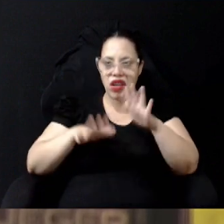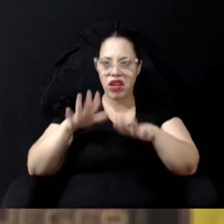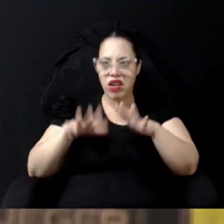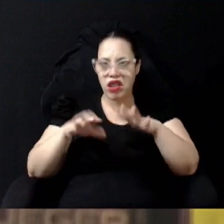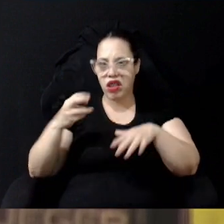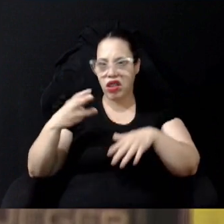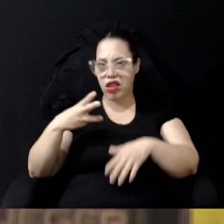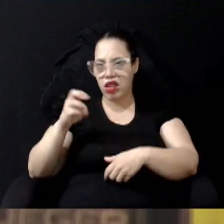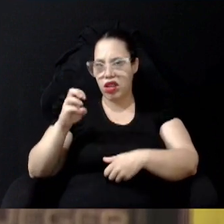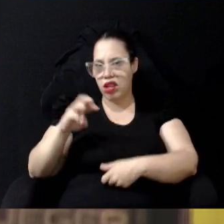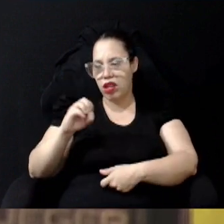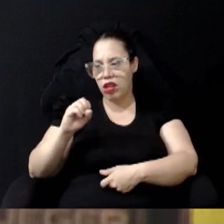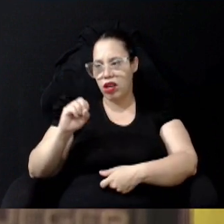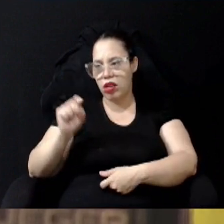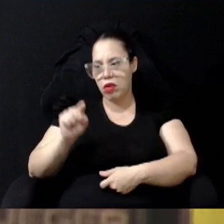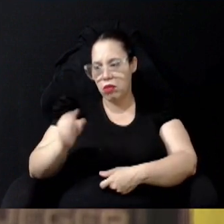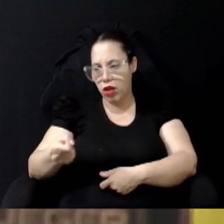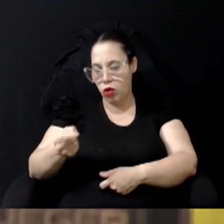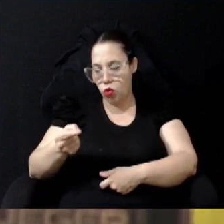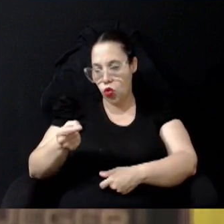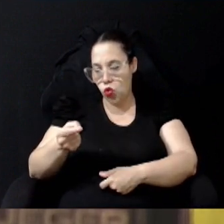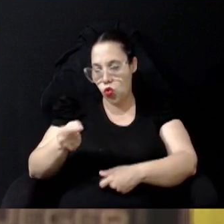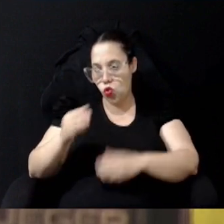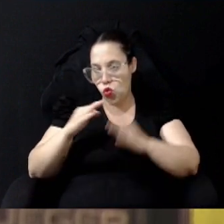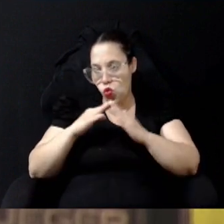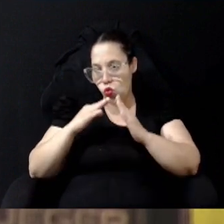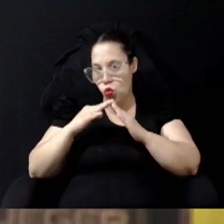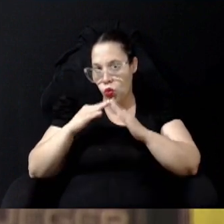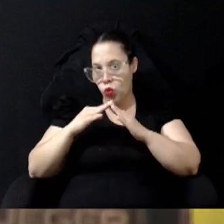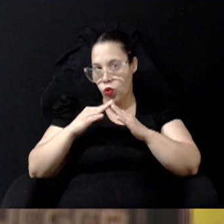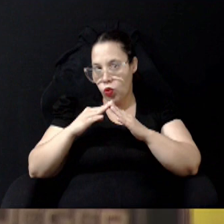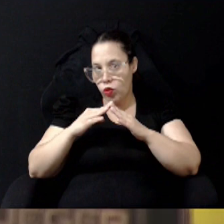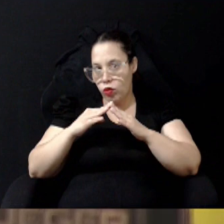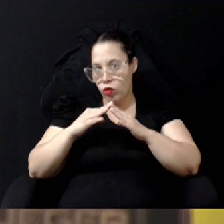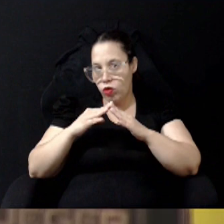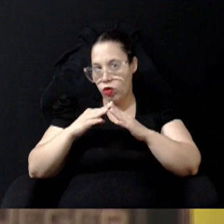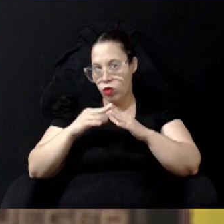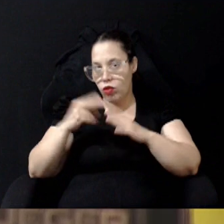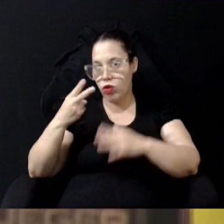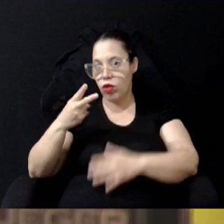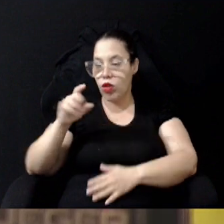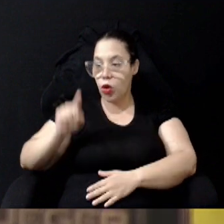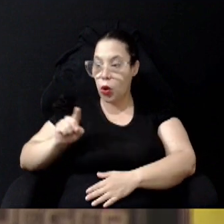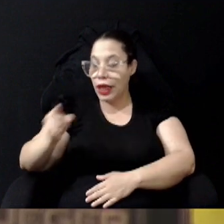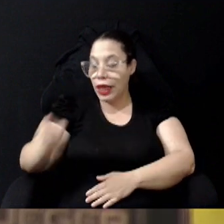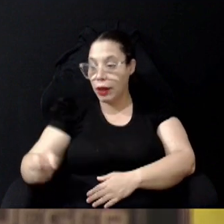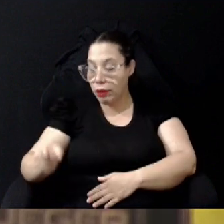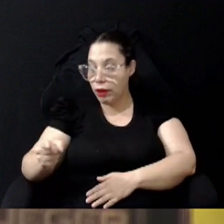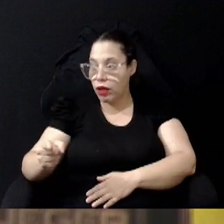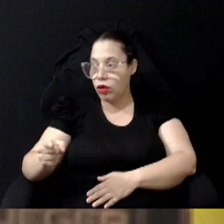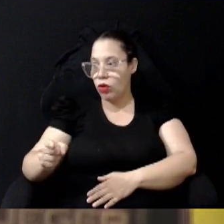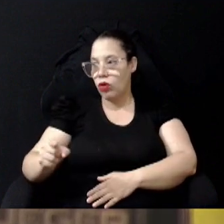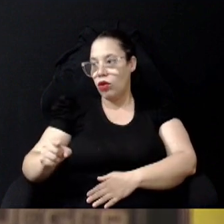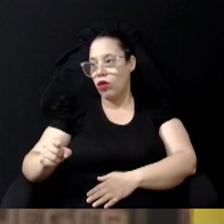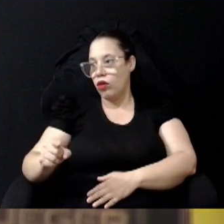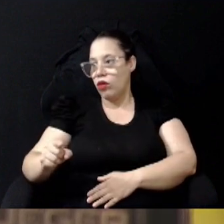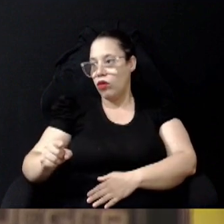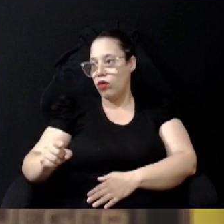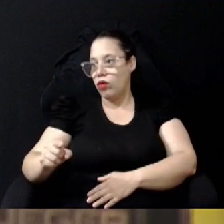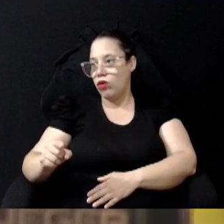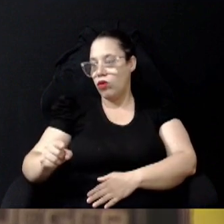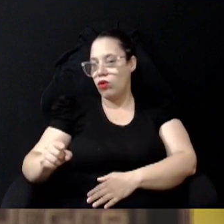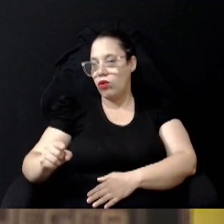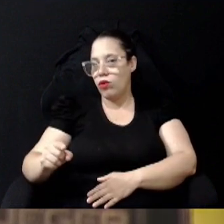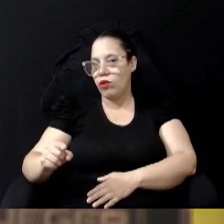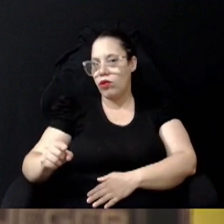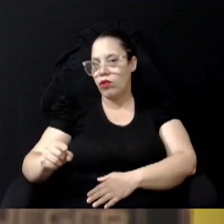330 mil habitantes. Porque eu vim de uma cidade que tinha, no máximo, 18 mil habitantes, 20. Então, quando eu